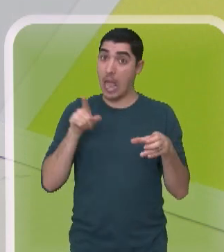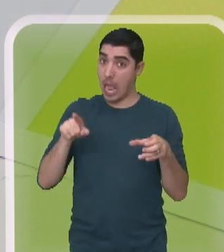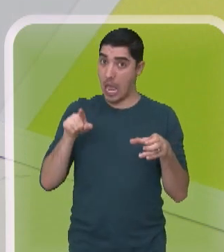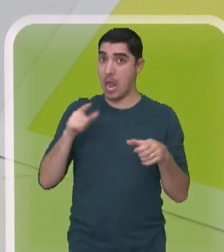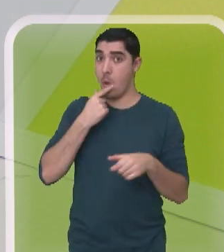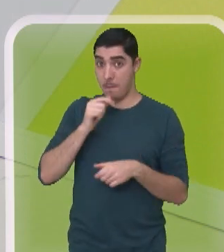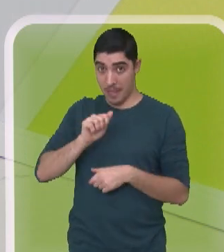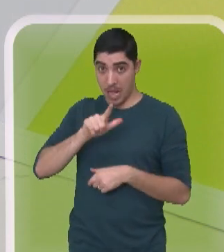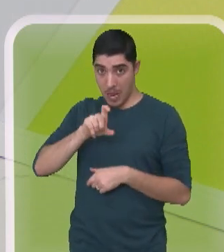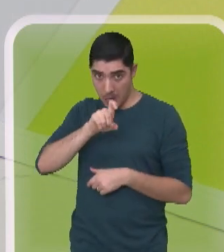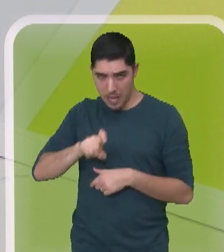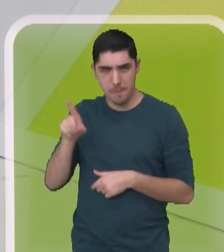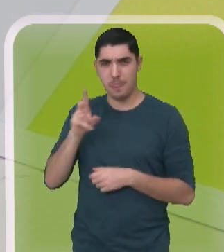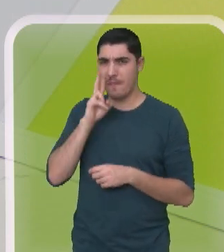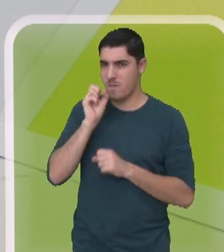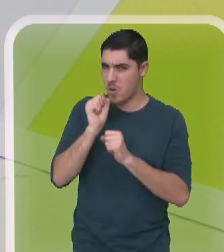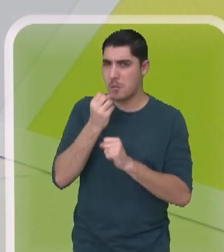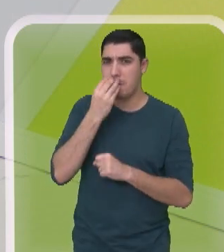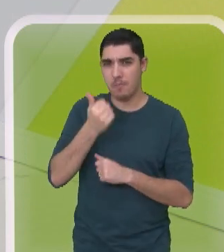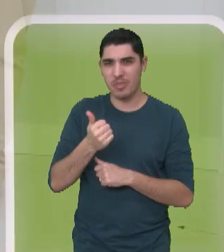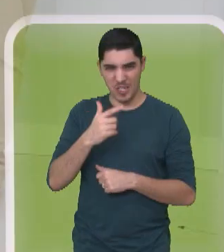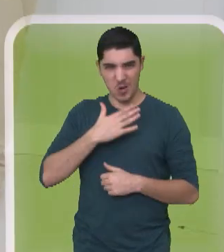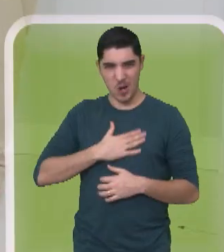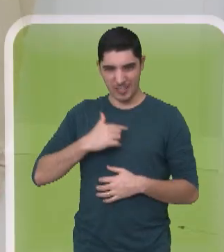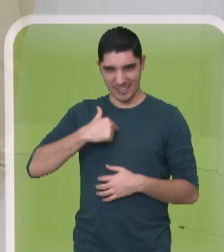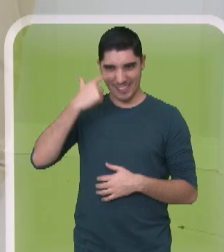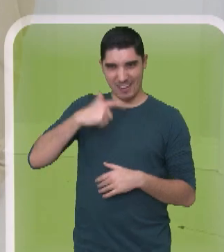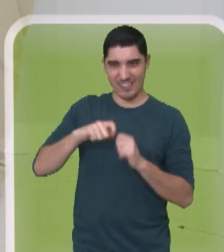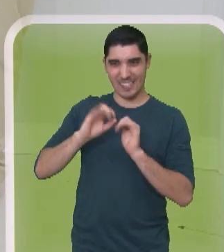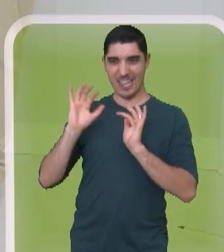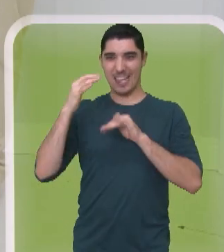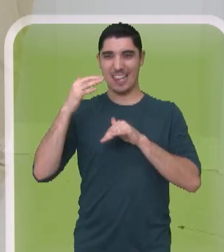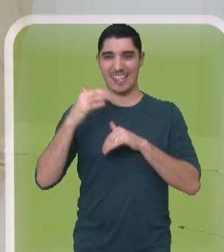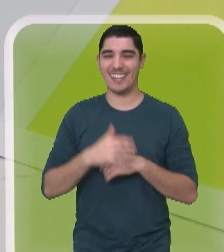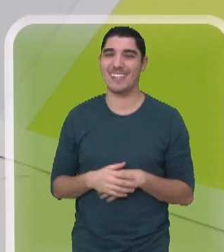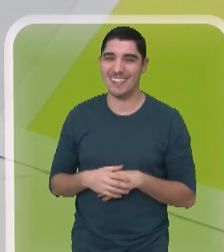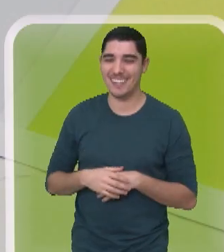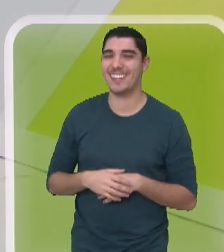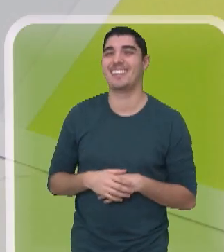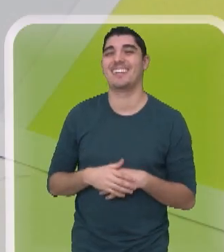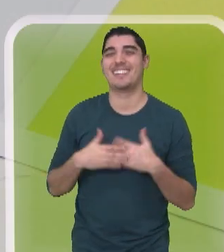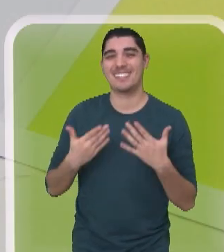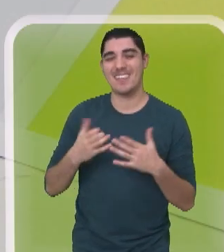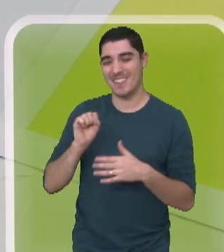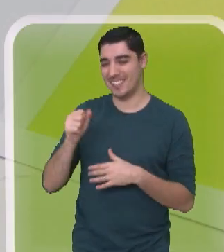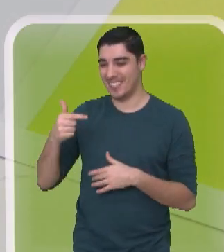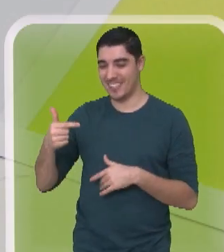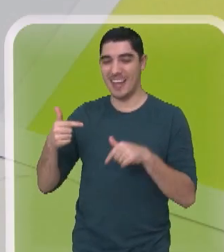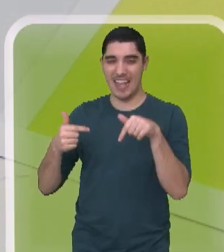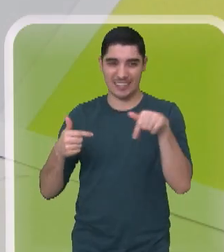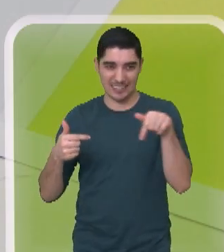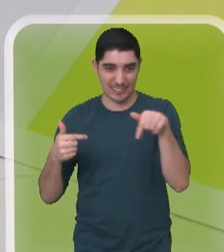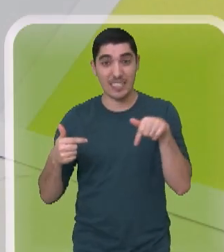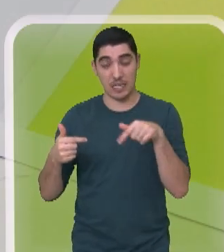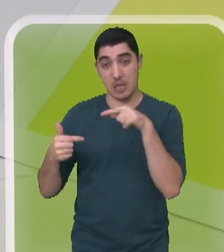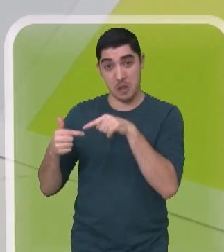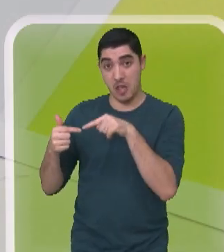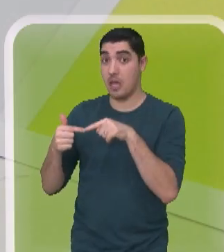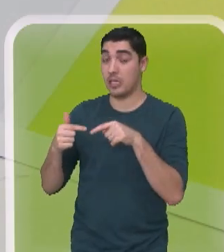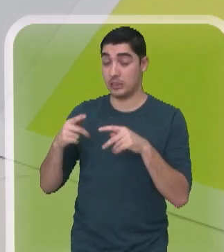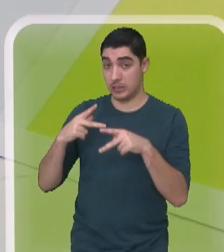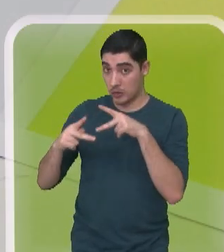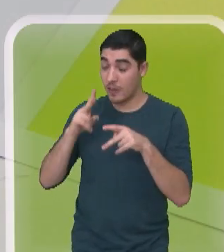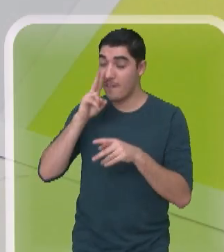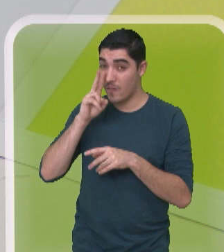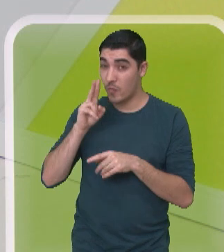o Flamengo 82-77. Você gostou da minha mecânica? Foi boa, Gostei, né? Bonito. 82-77 vai ser páreo duro para a equipe do São José, mas vamos